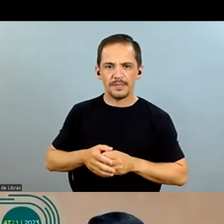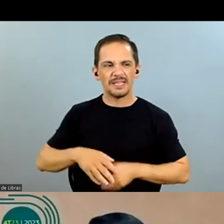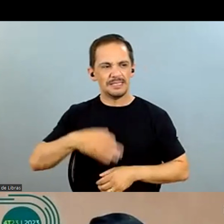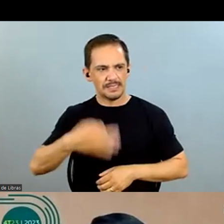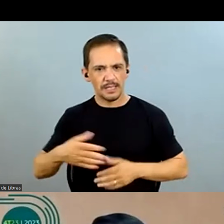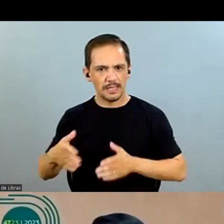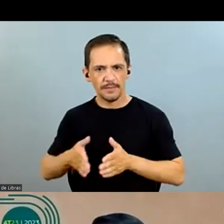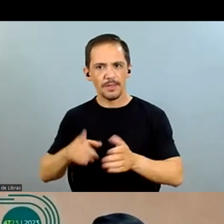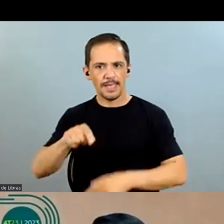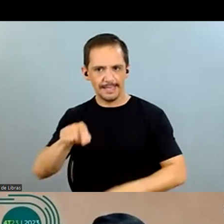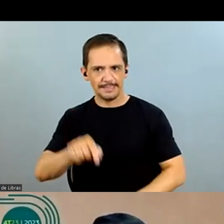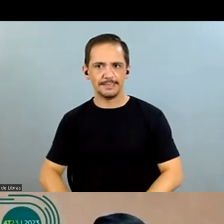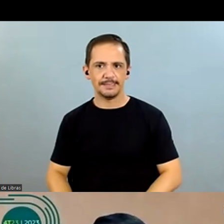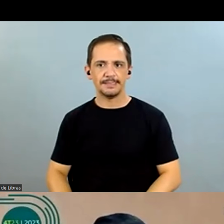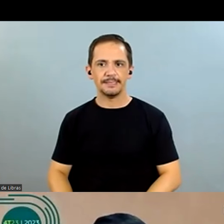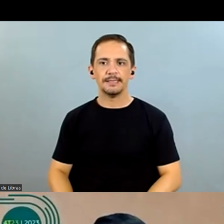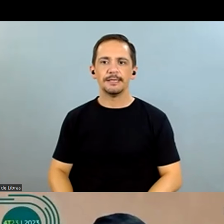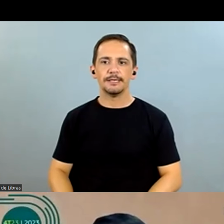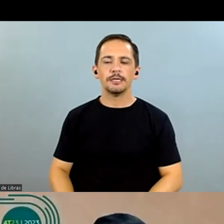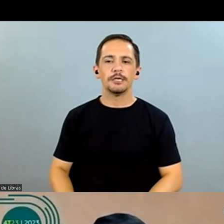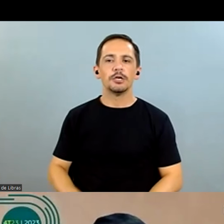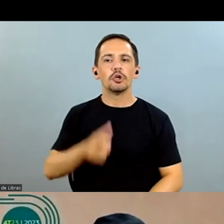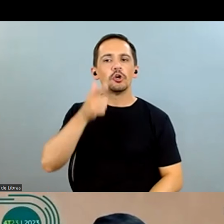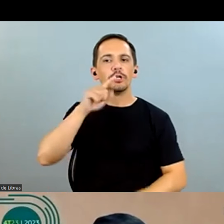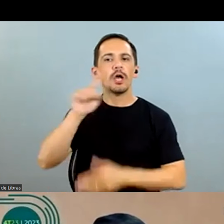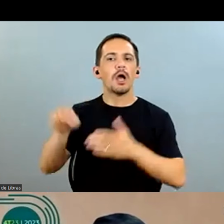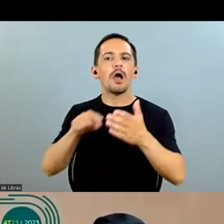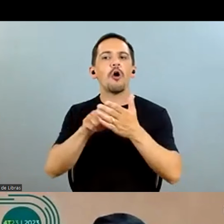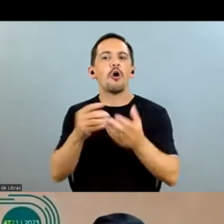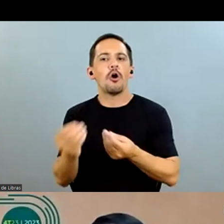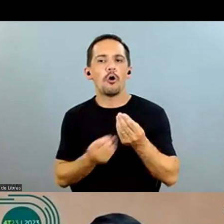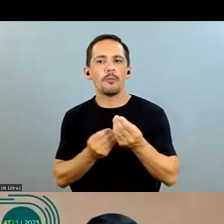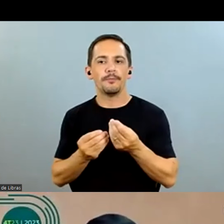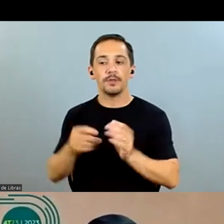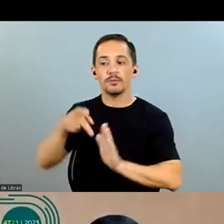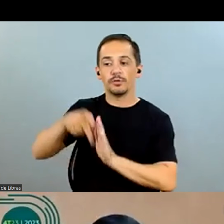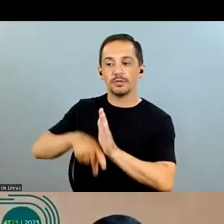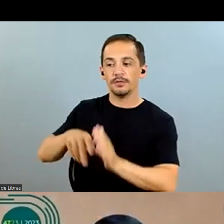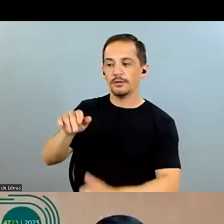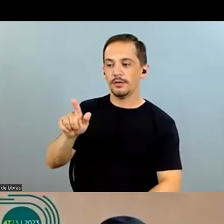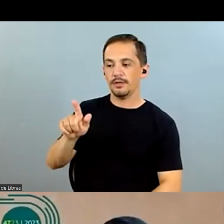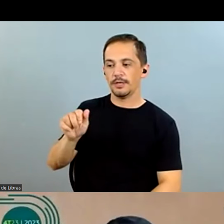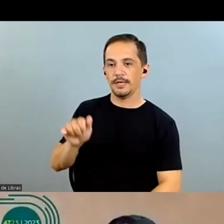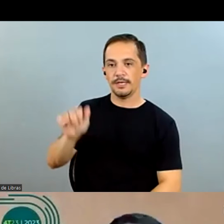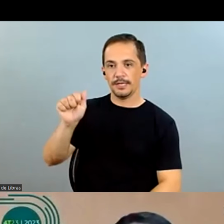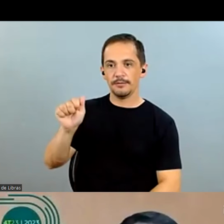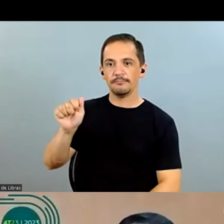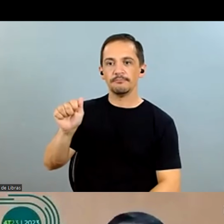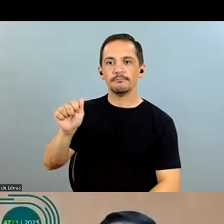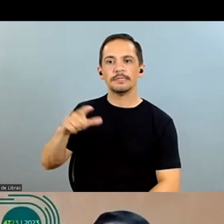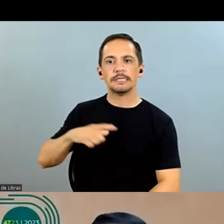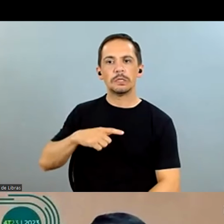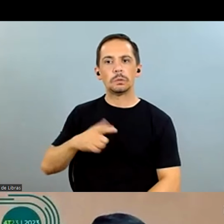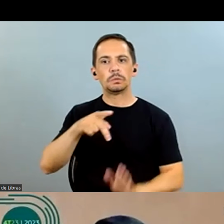esperado atual para atingimento desse objetivo o projeto Gaia já há outros projetos no pipeline